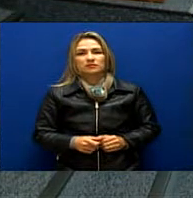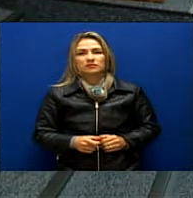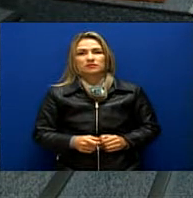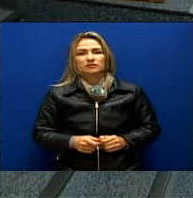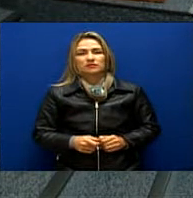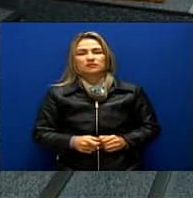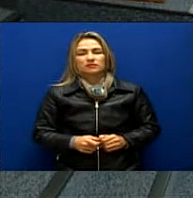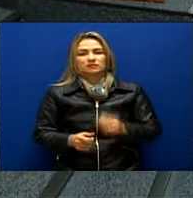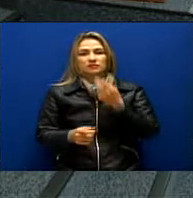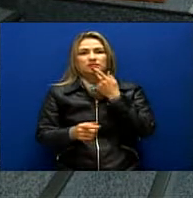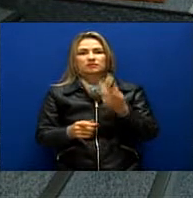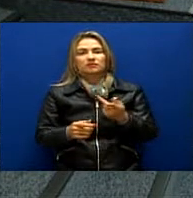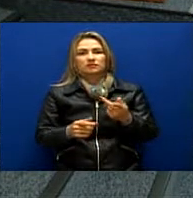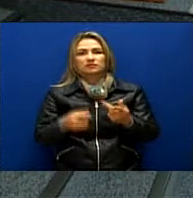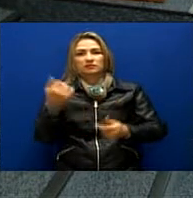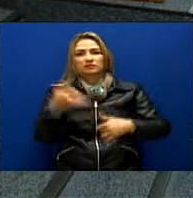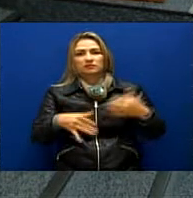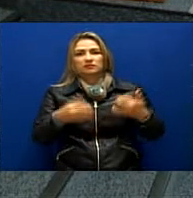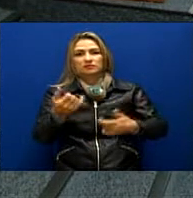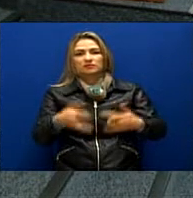breve.